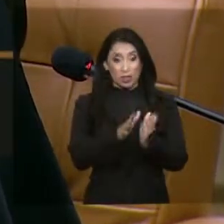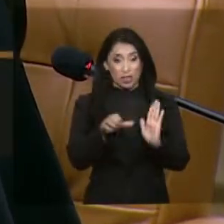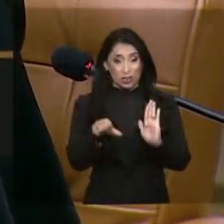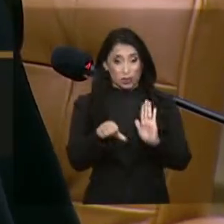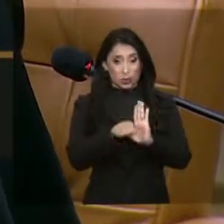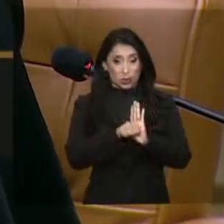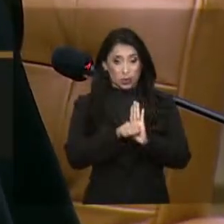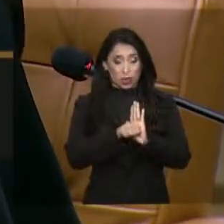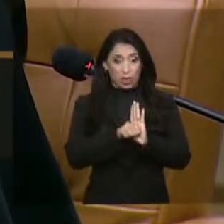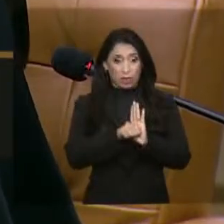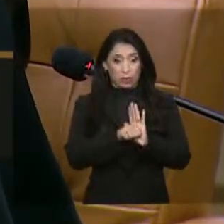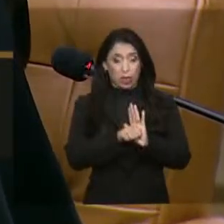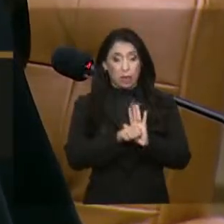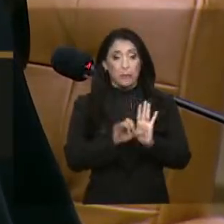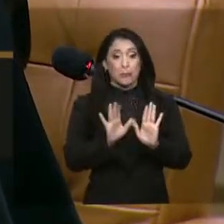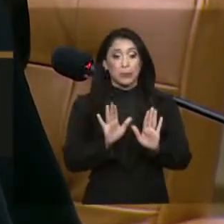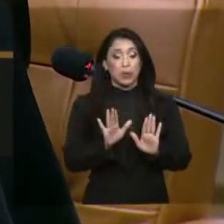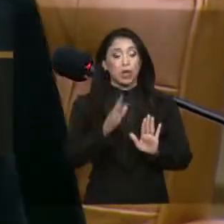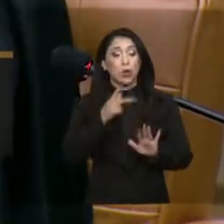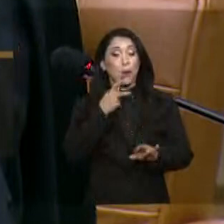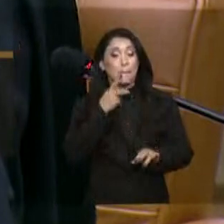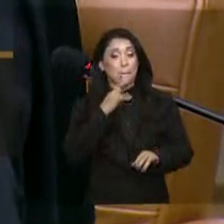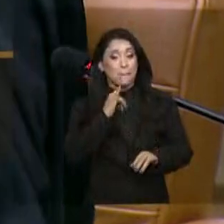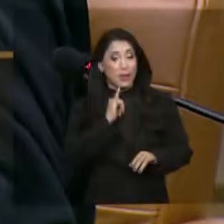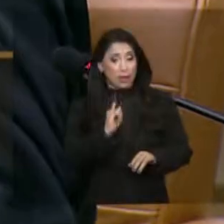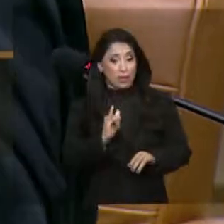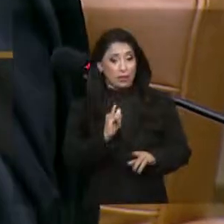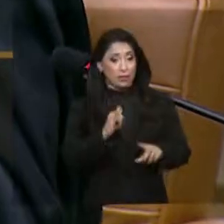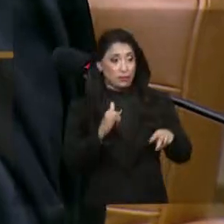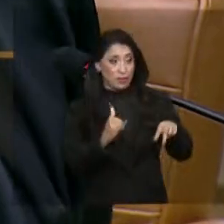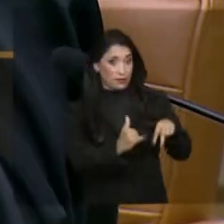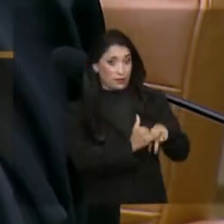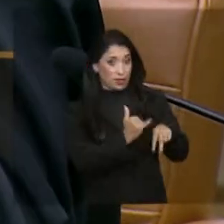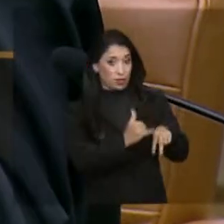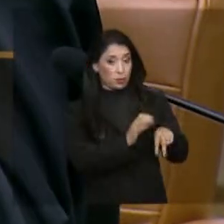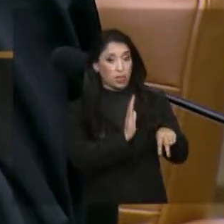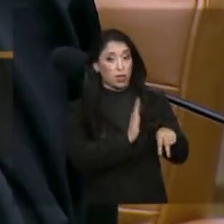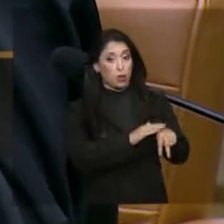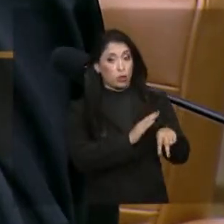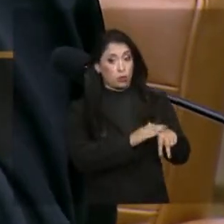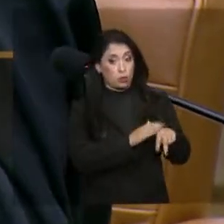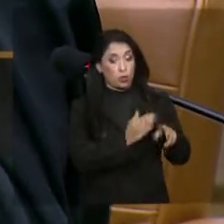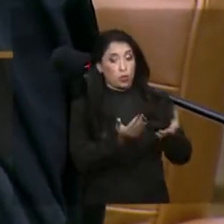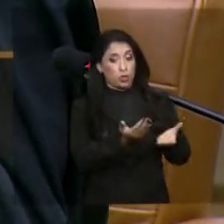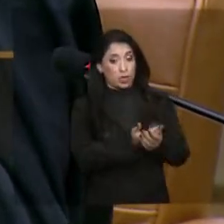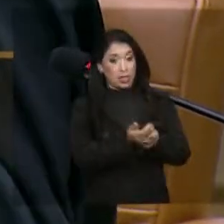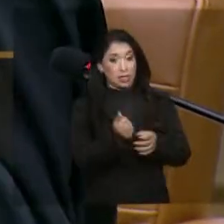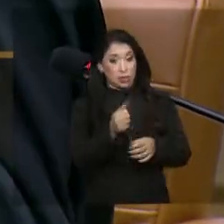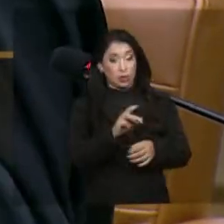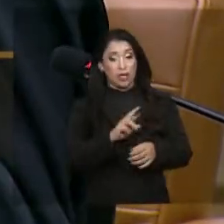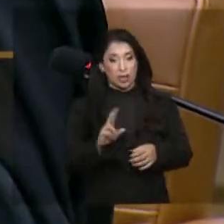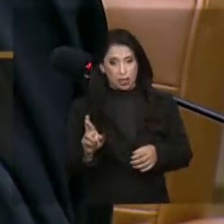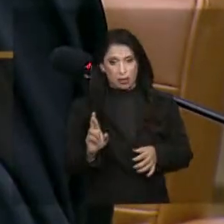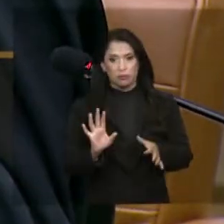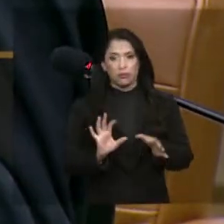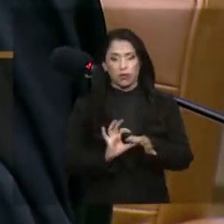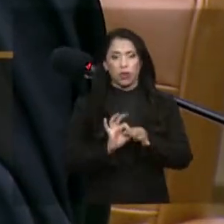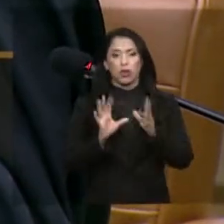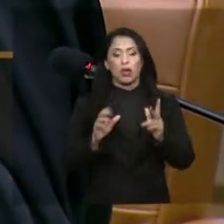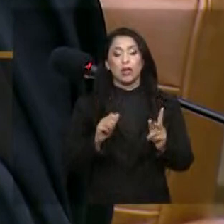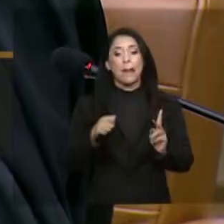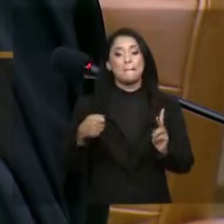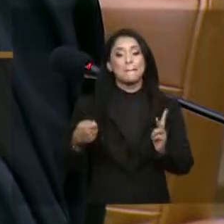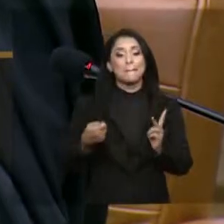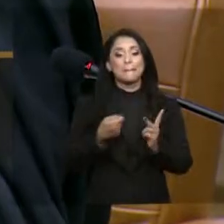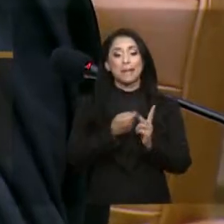crime, o pai da vítima, que é o autor da ação rescisória, inclusive foi habilitado lá, chama parte